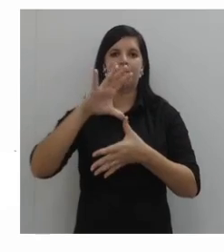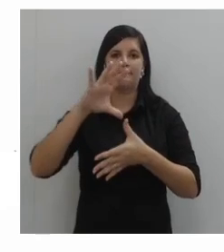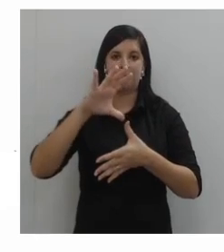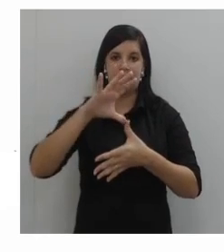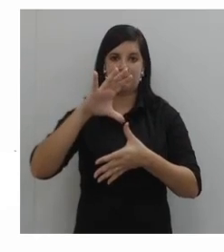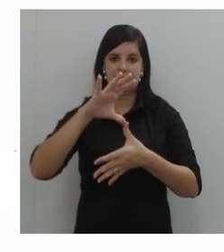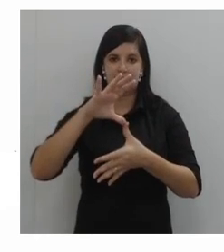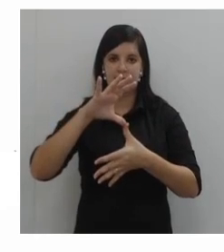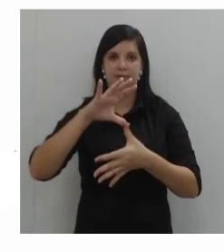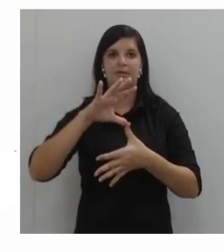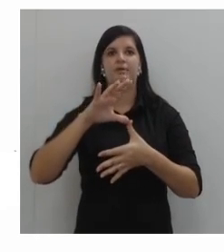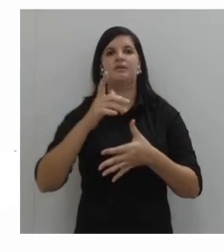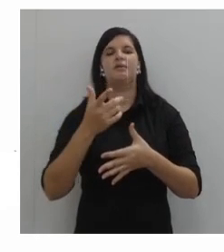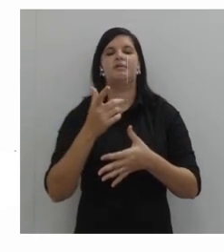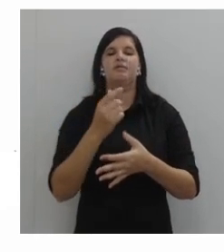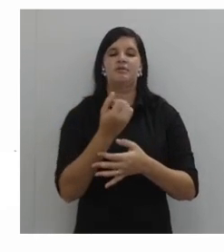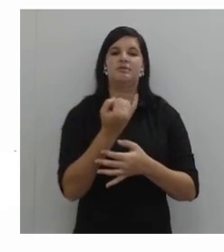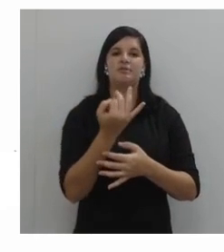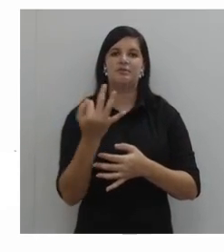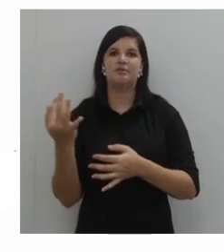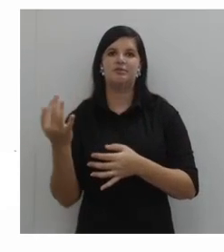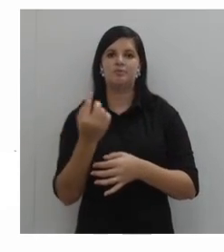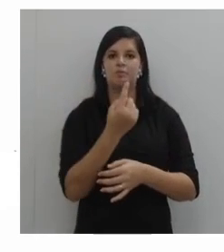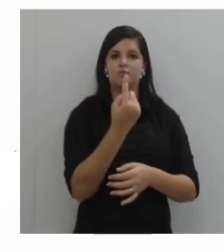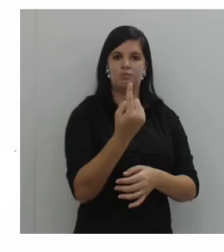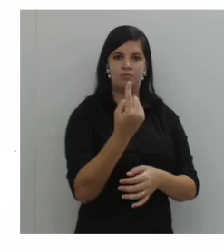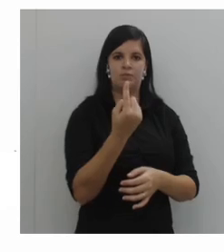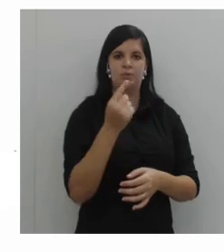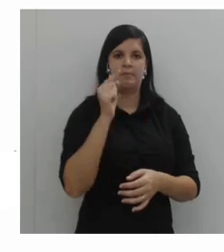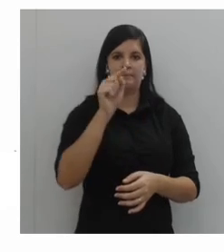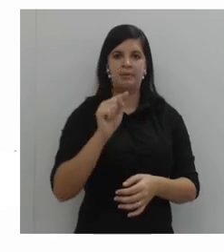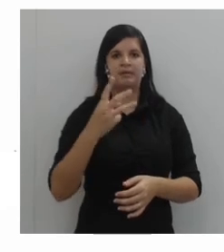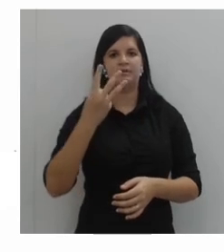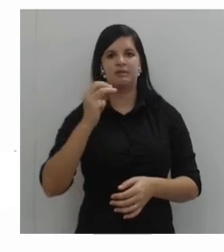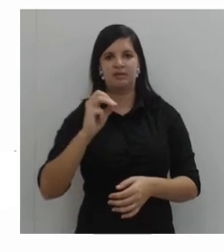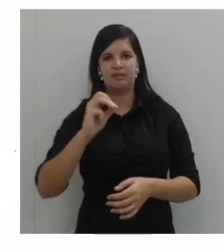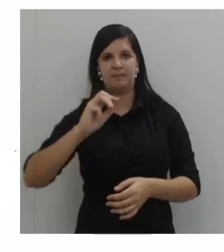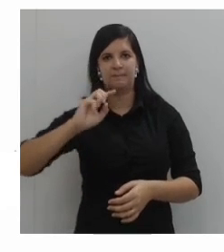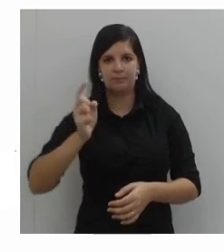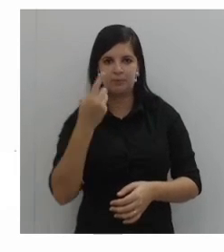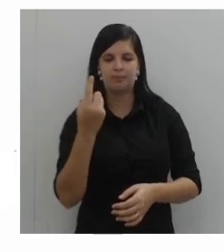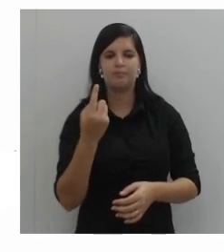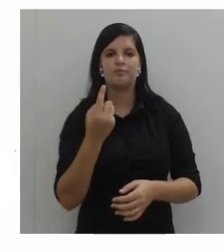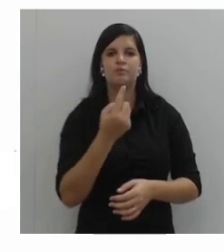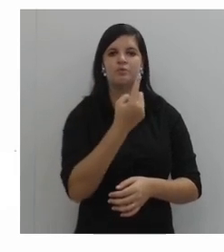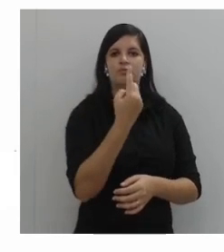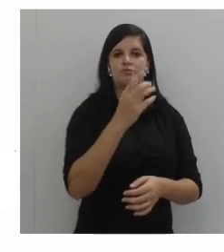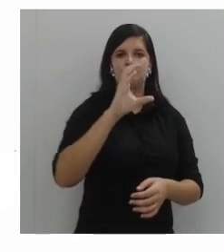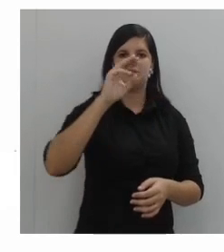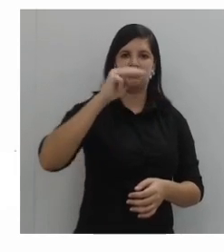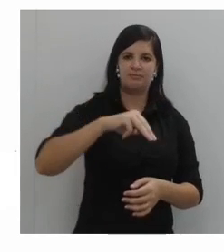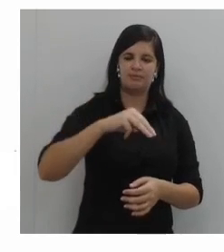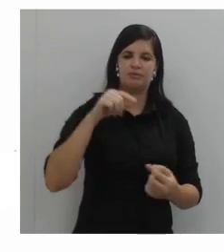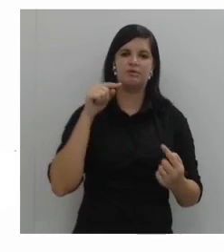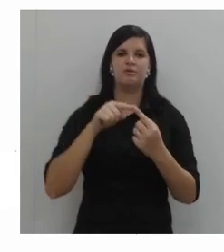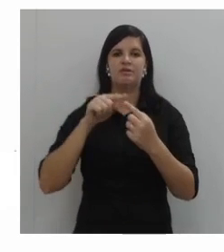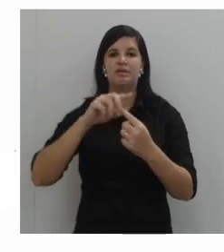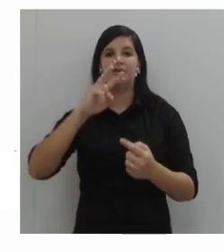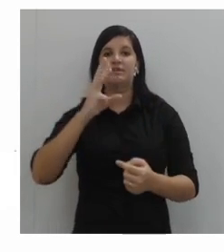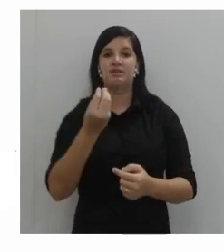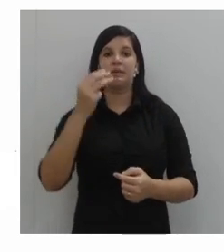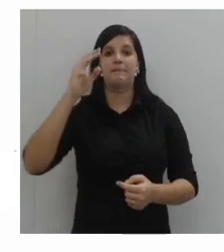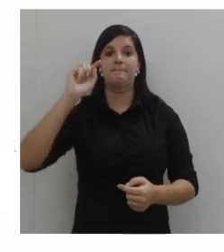mapa cartográfico, cuja escala é de 1 para 30 mil, ou seja, 1 centímetro do desenho corresponde a 30